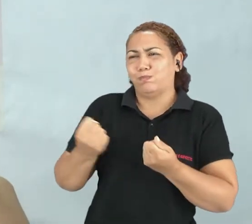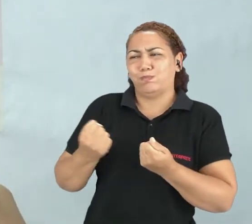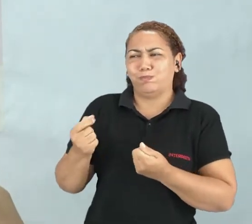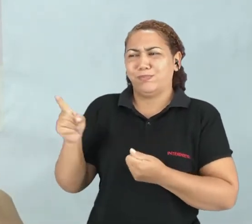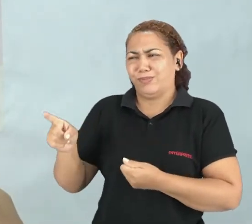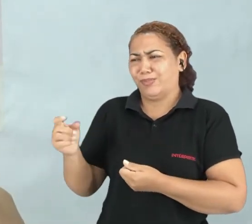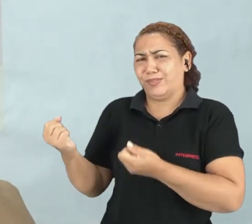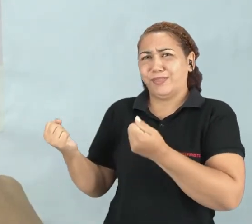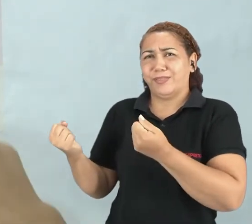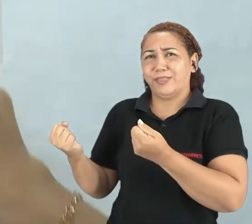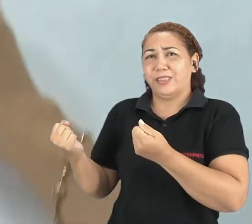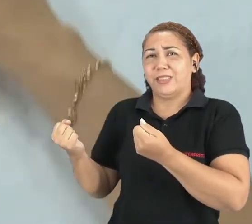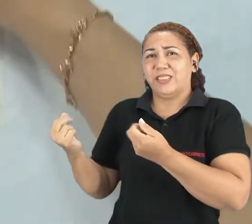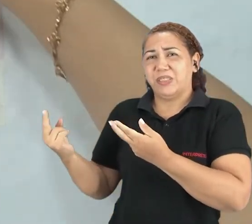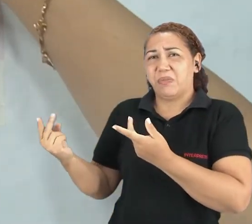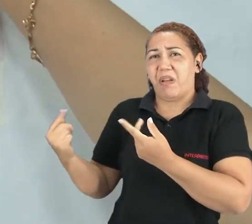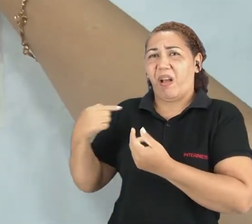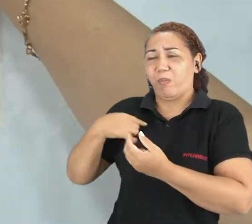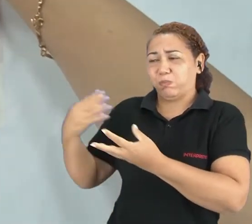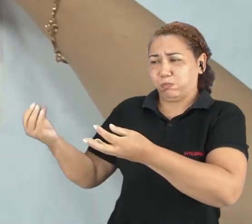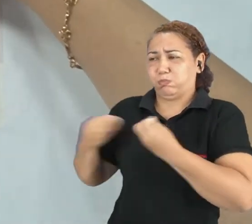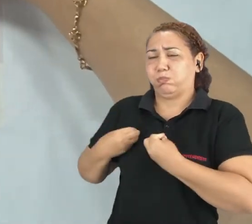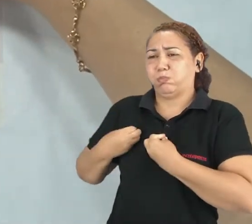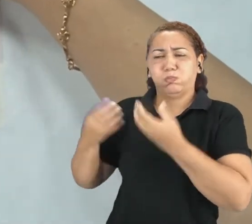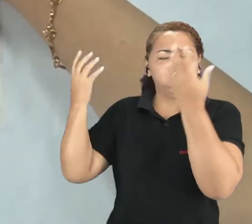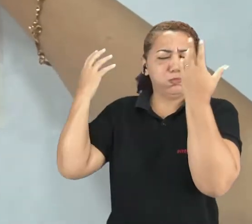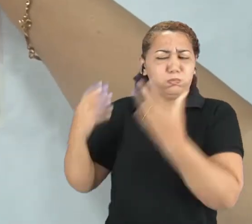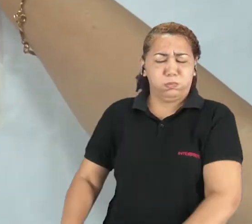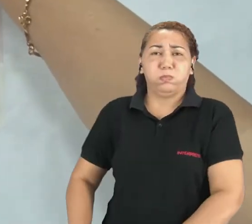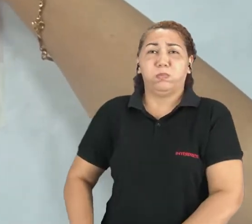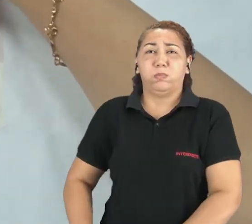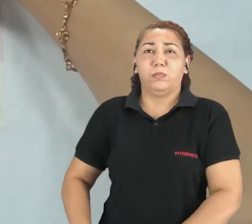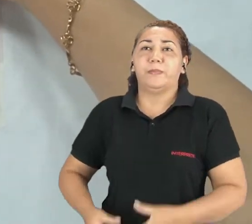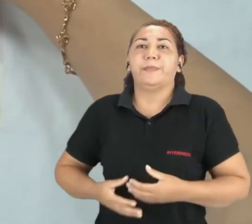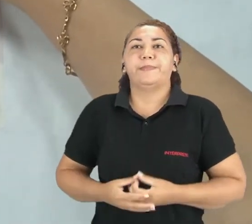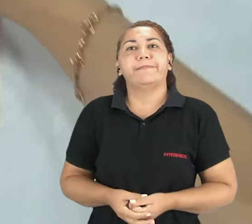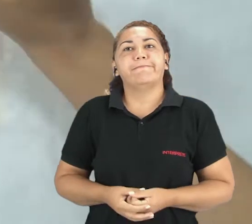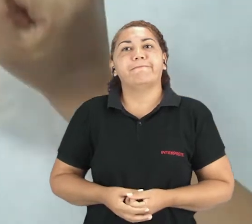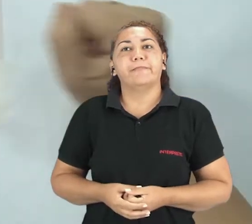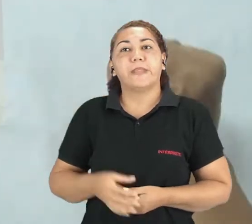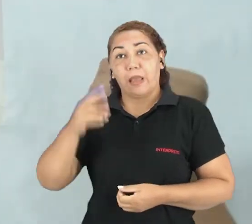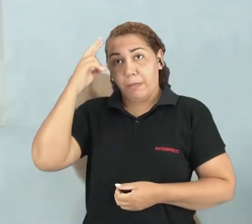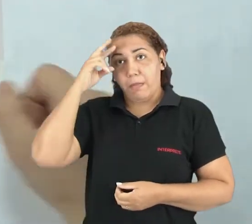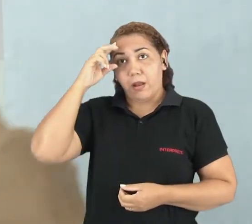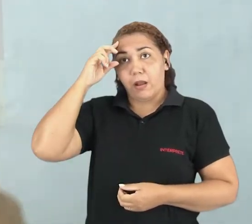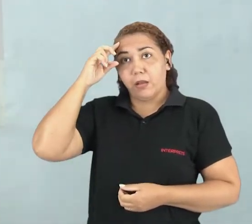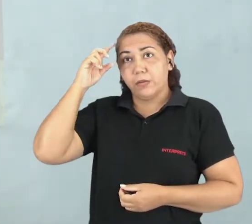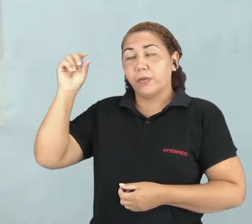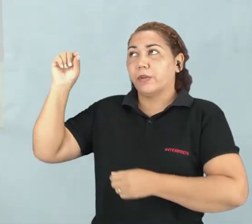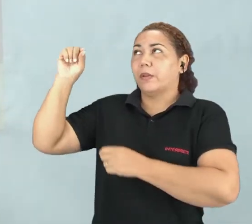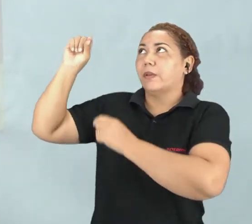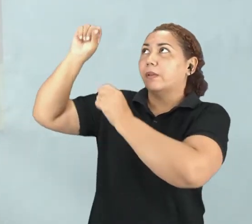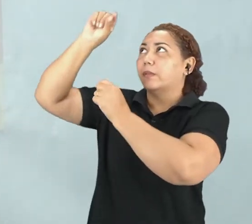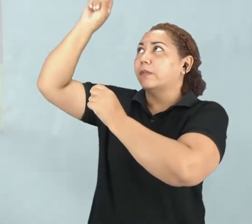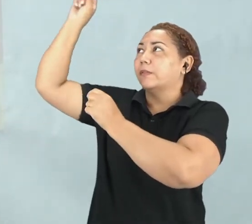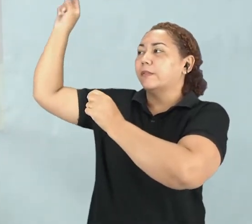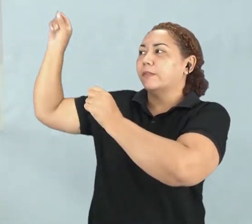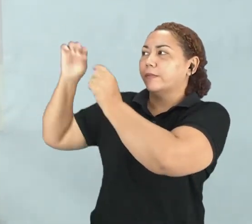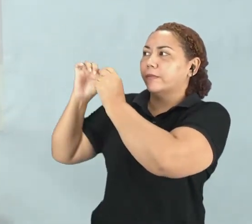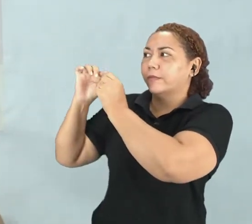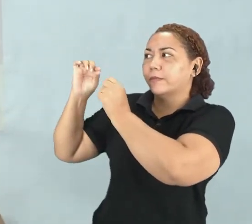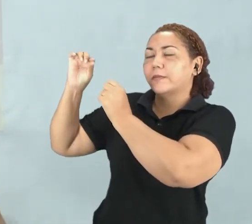ó. Lembrando que esse é um balão de pensamento, ó. Ele está pensando e olhando para o